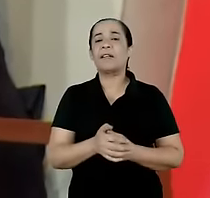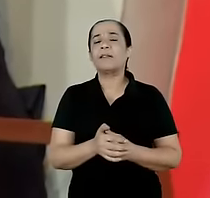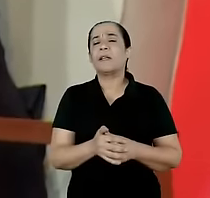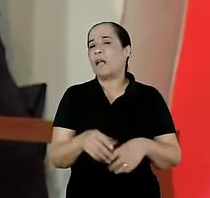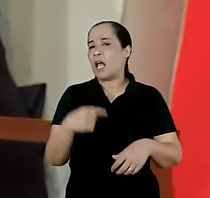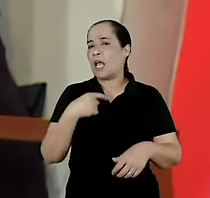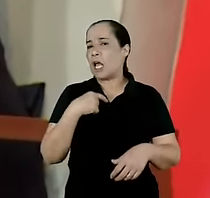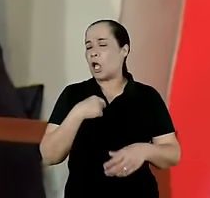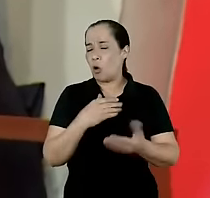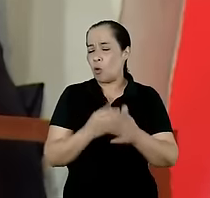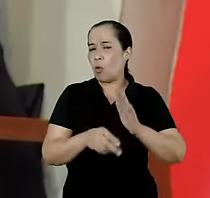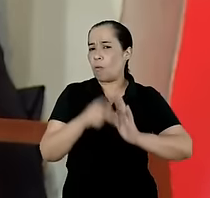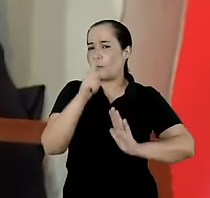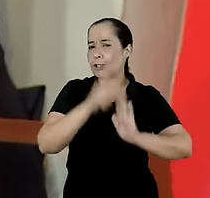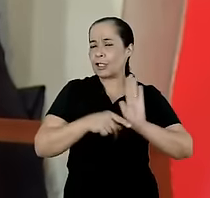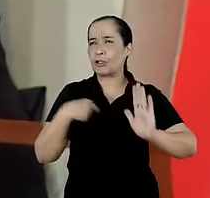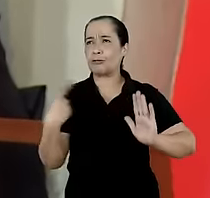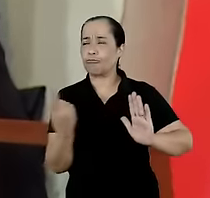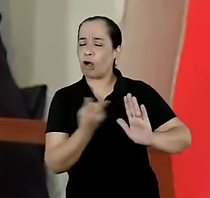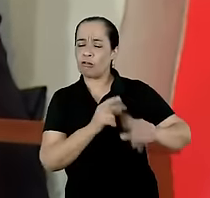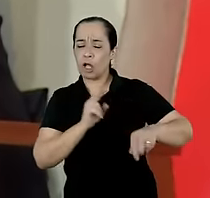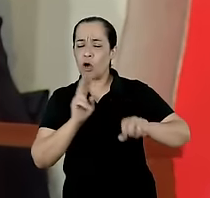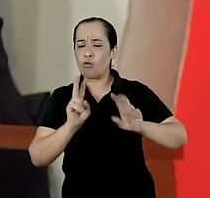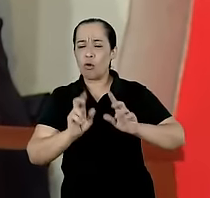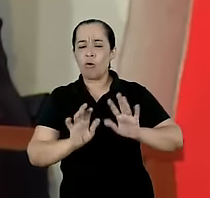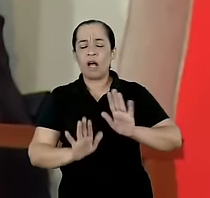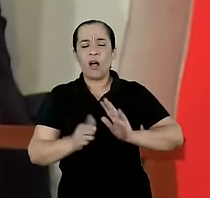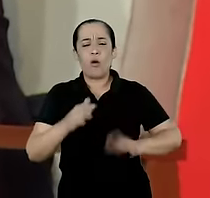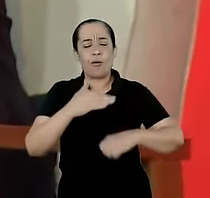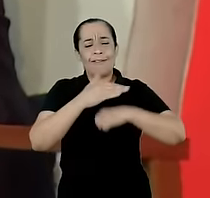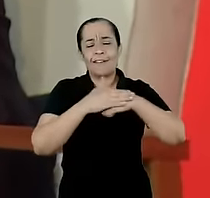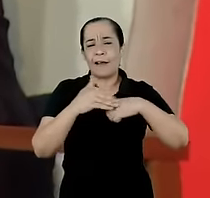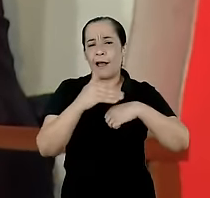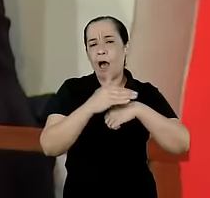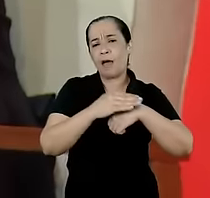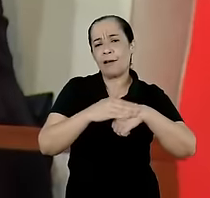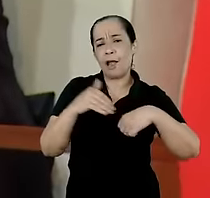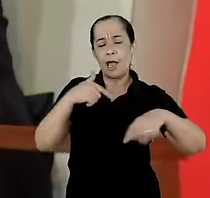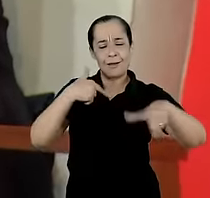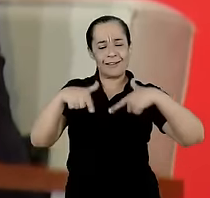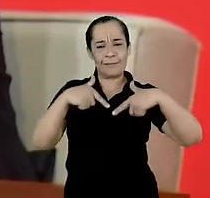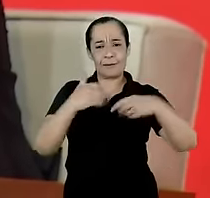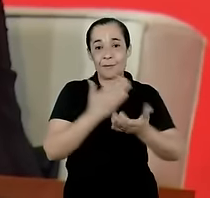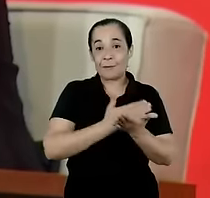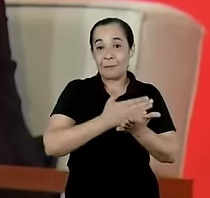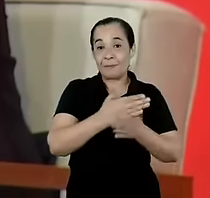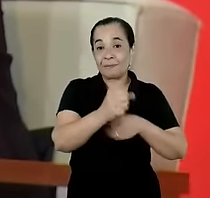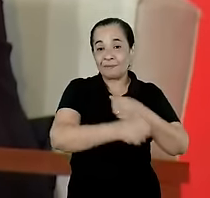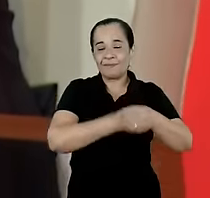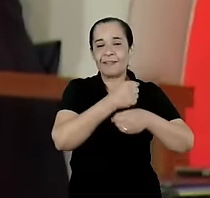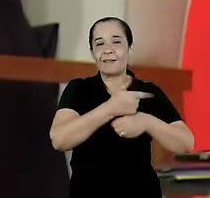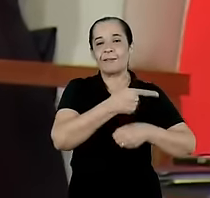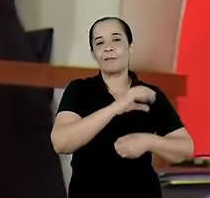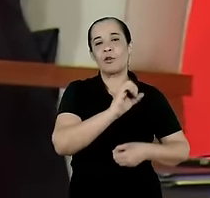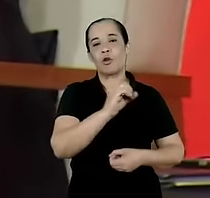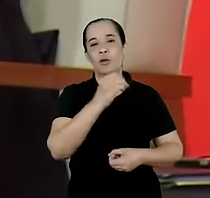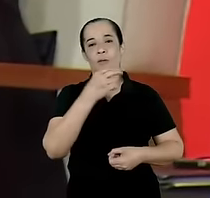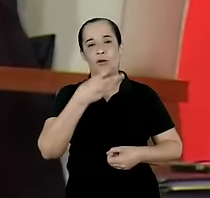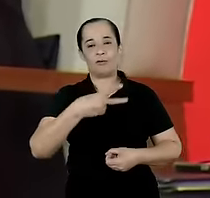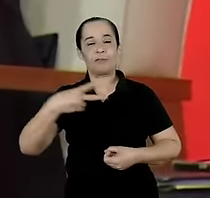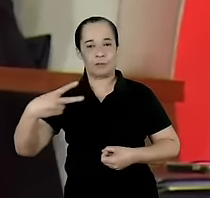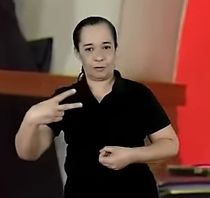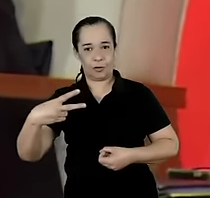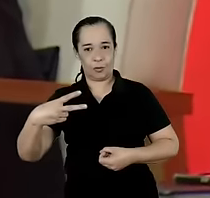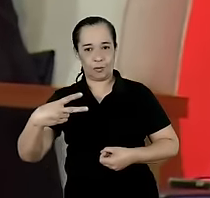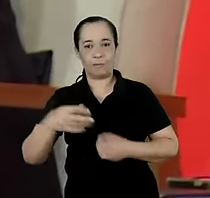com muito carinho muito cuidado desde 2022 que basicamente um pouco dando continuidade à fala do presidente Roberto